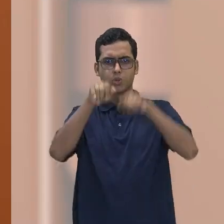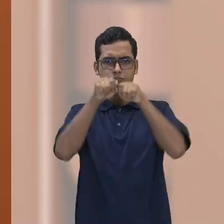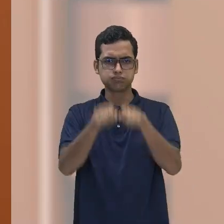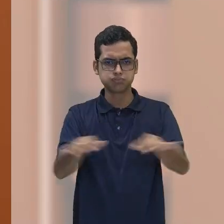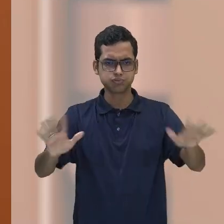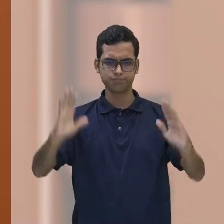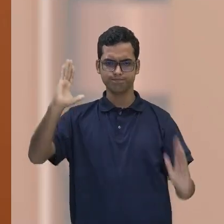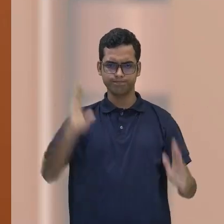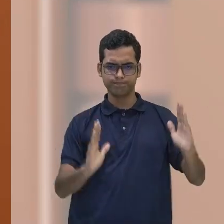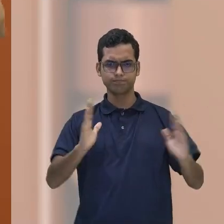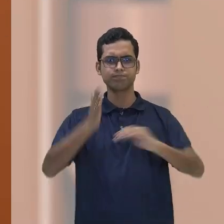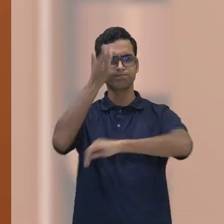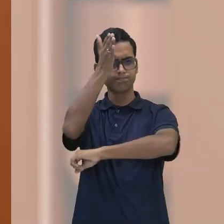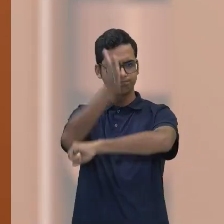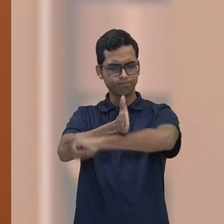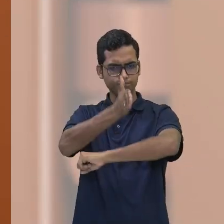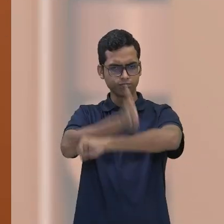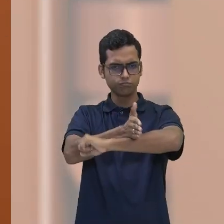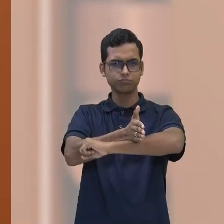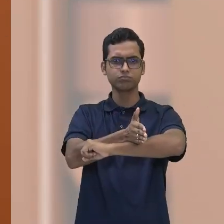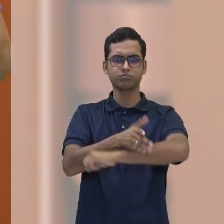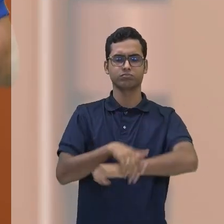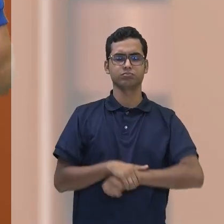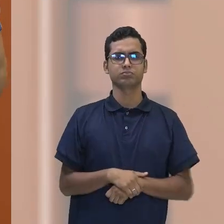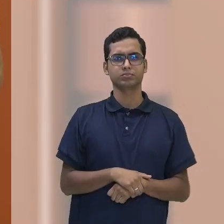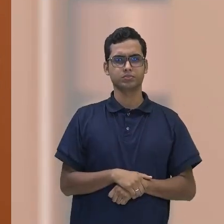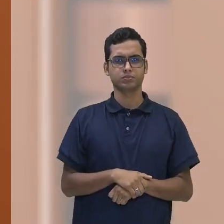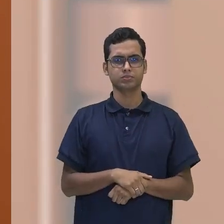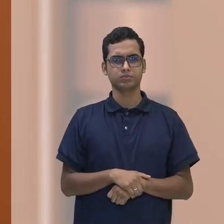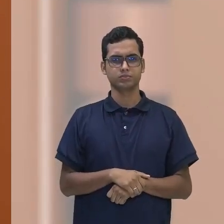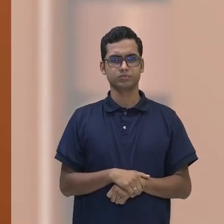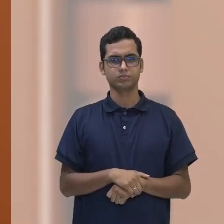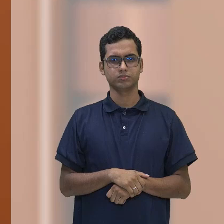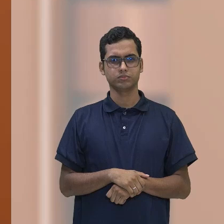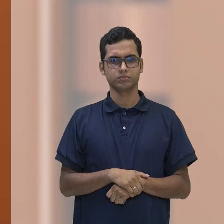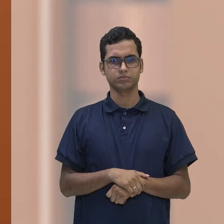período, nós estamos falando de